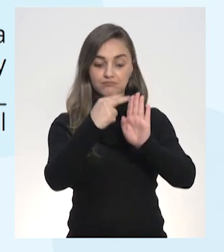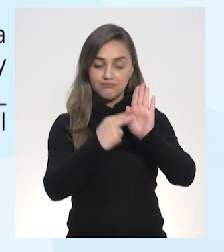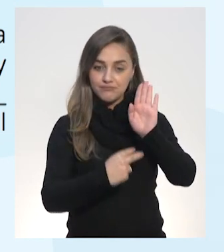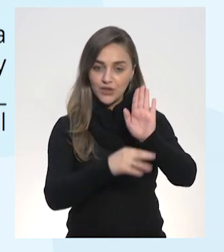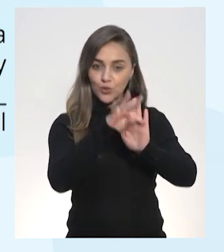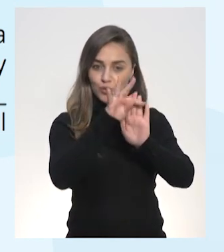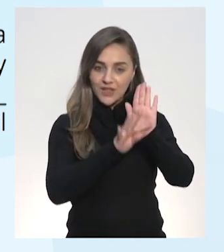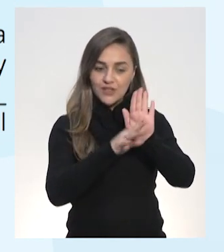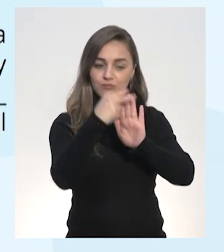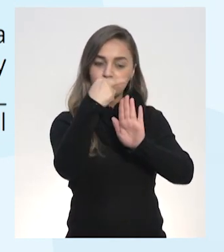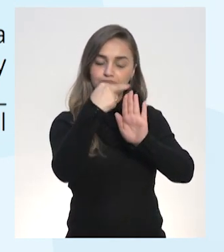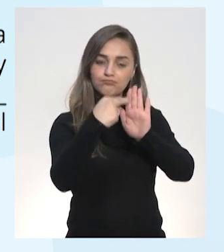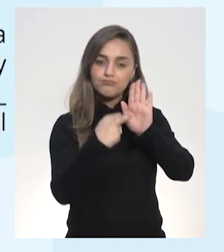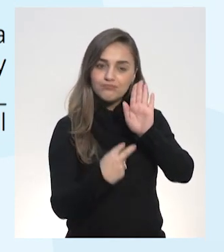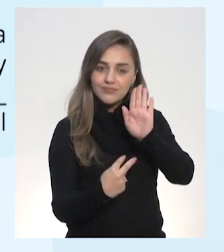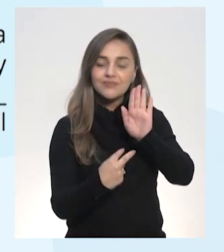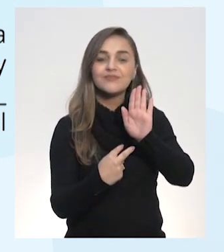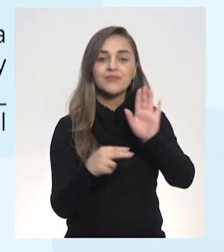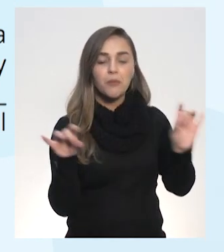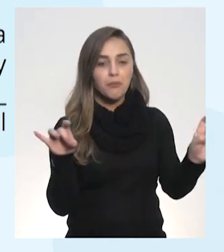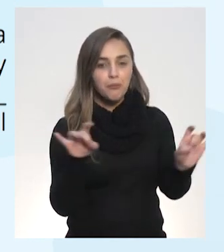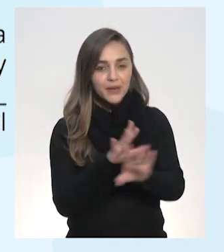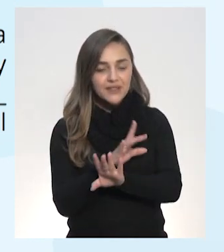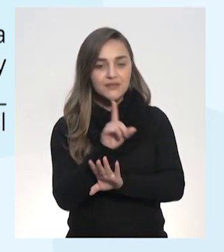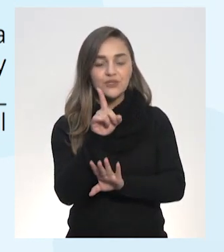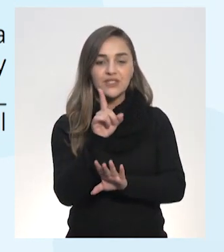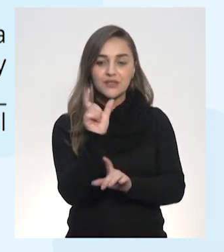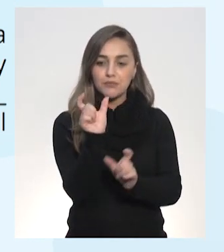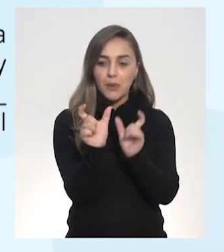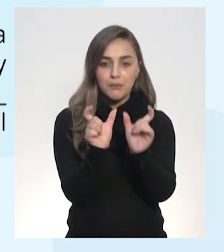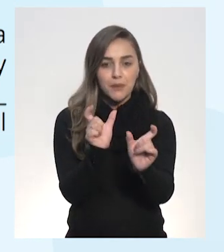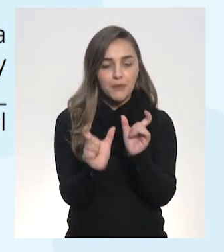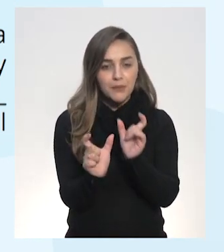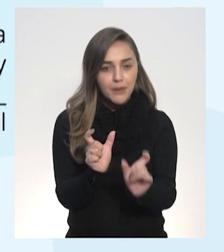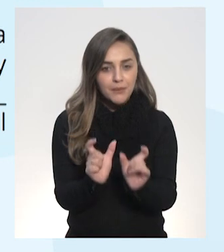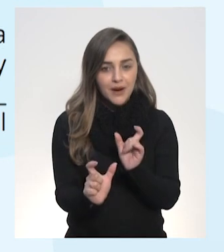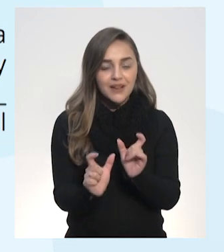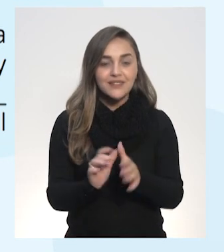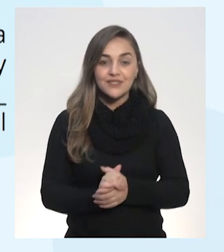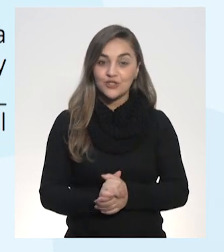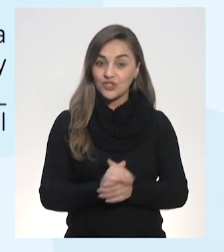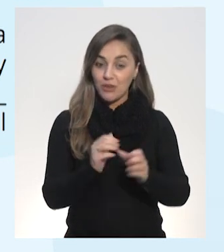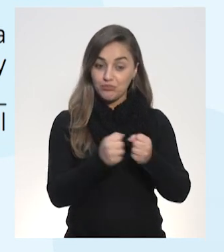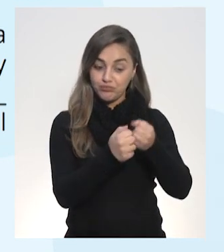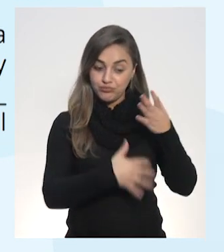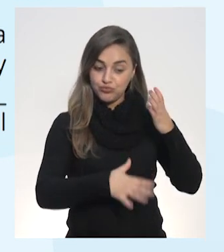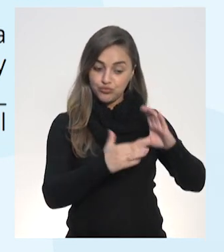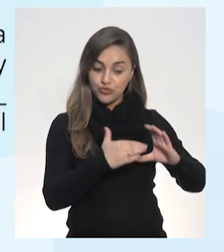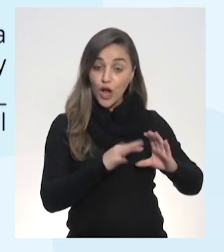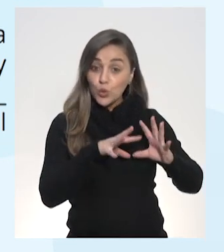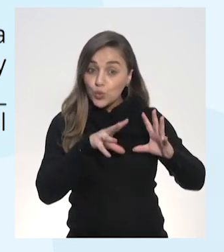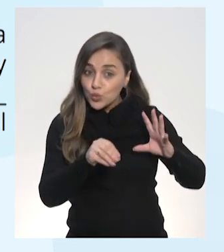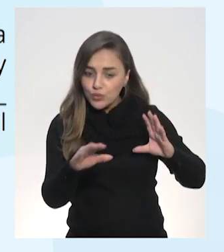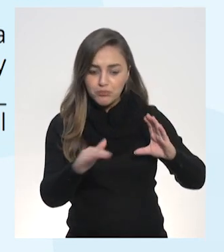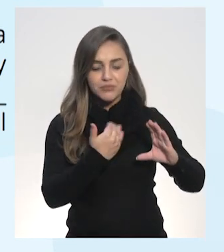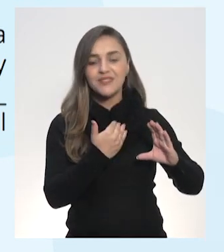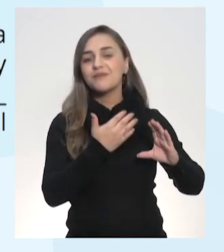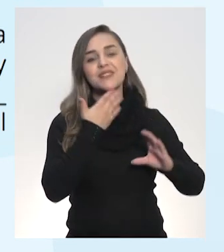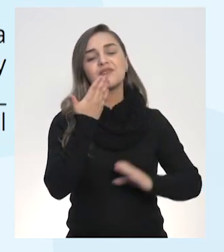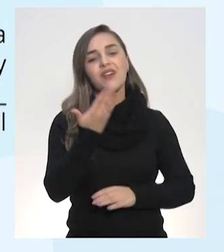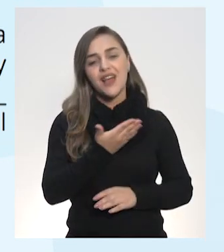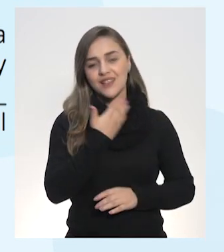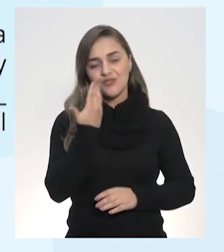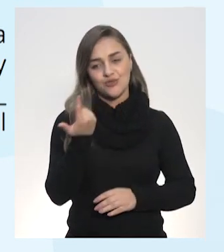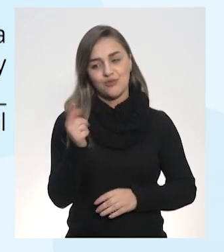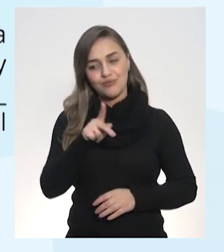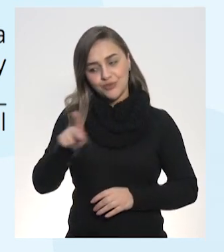e aí, terminando a leitura, vocês terminam de completar. Coloca no chat todas de uma vez, para assim facilitar o trabalho da nossa querida